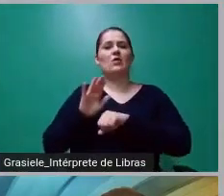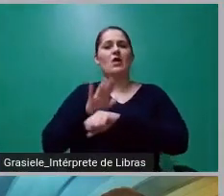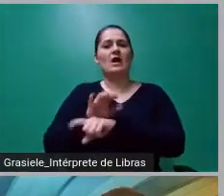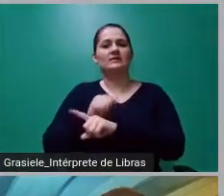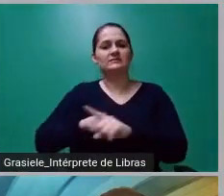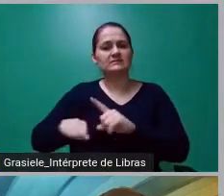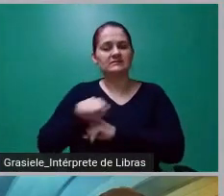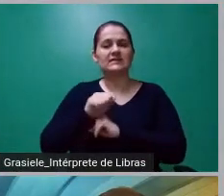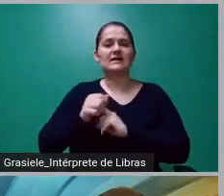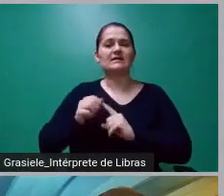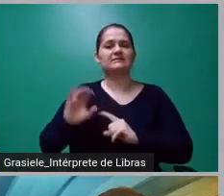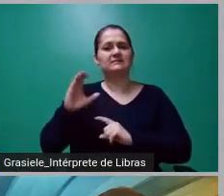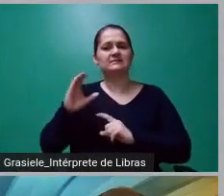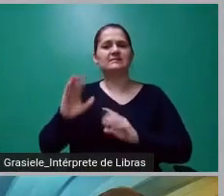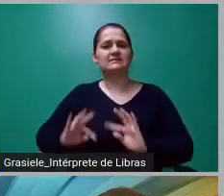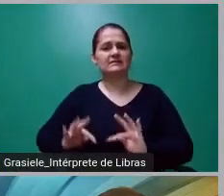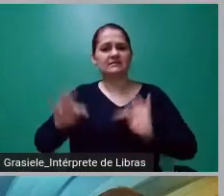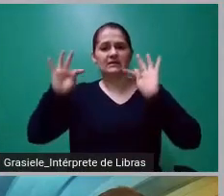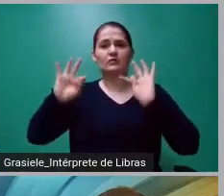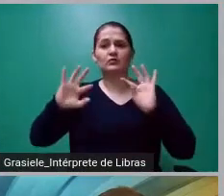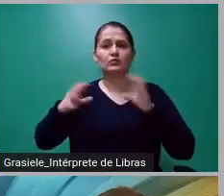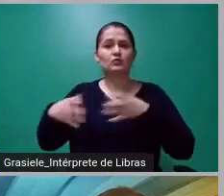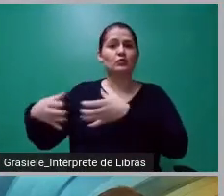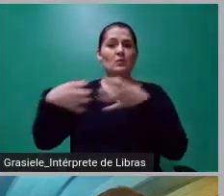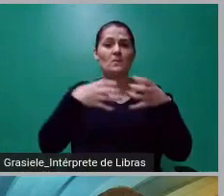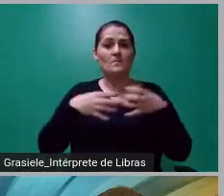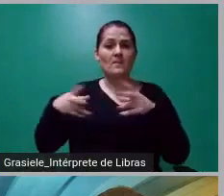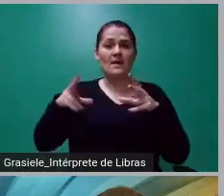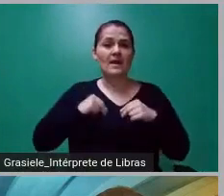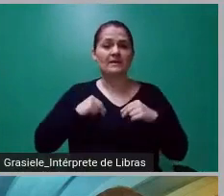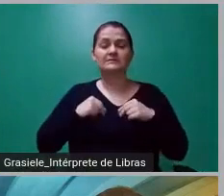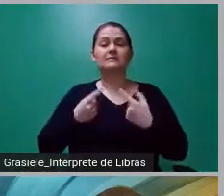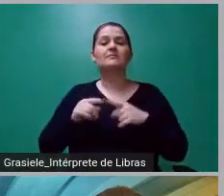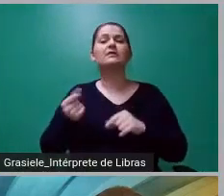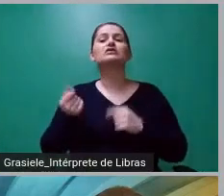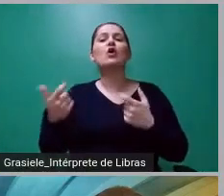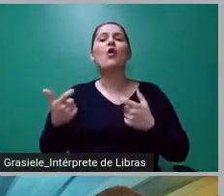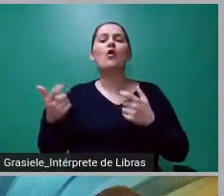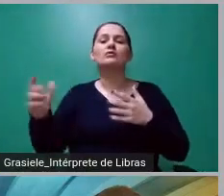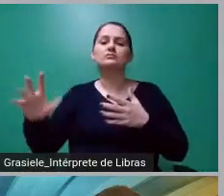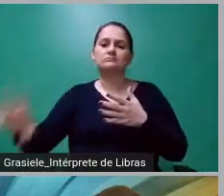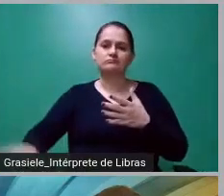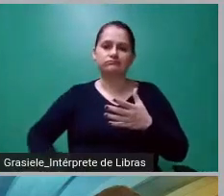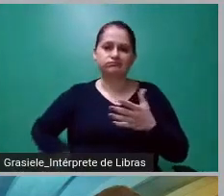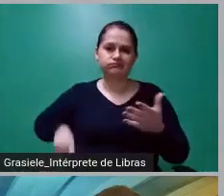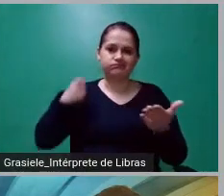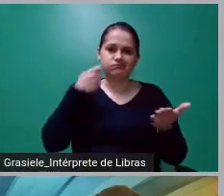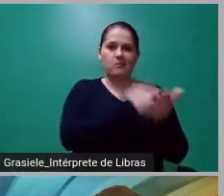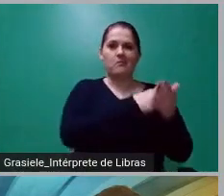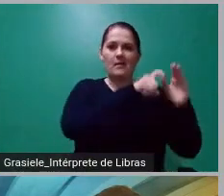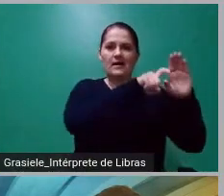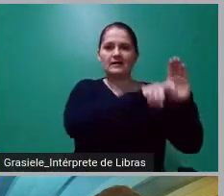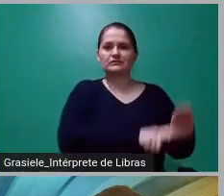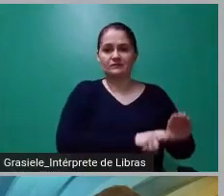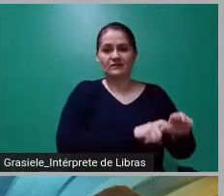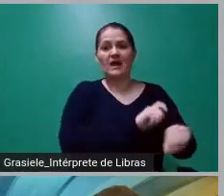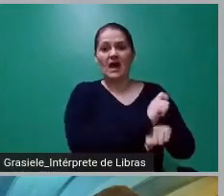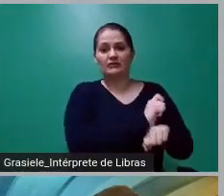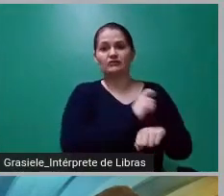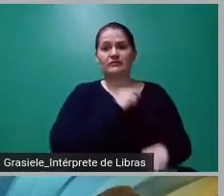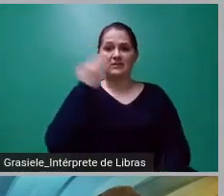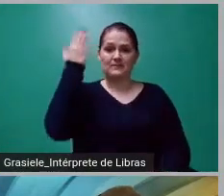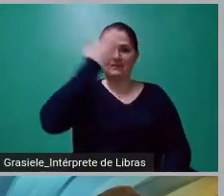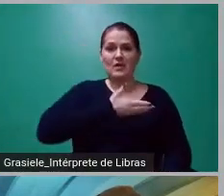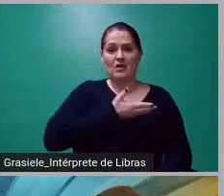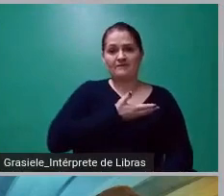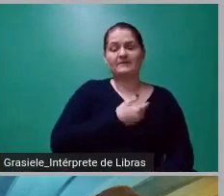coletividade merece, está sendo desviada para pagar a dívida, tá? A auditoria prova isso. Em segundo lugar, é